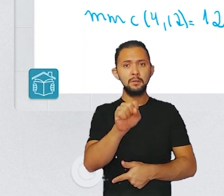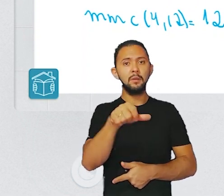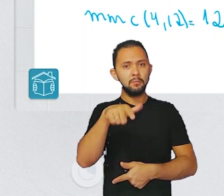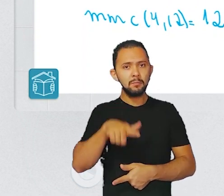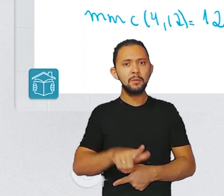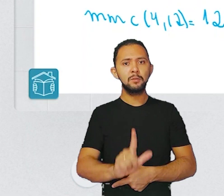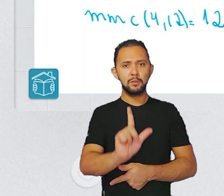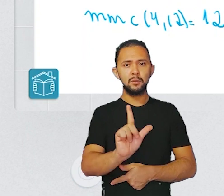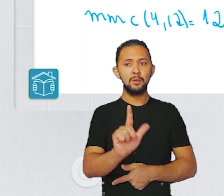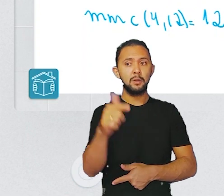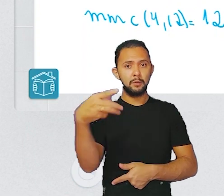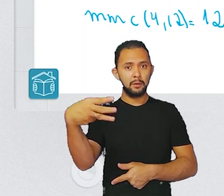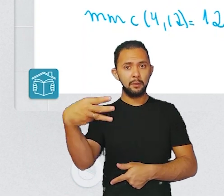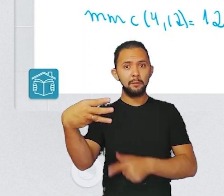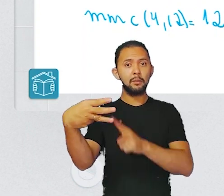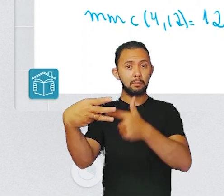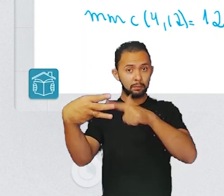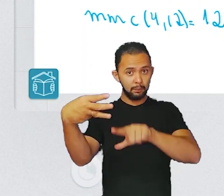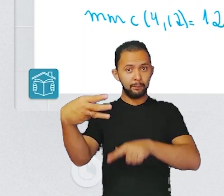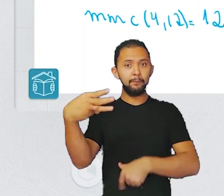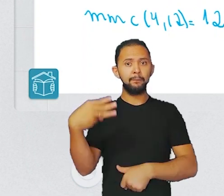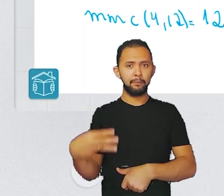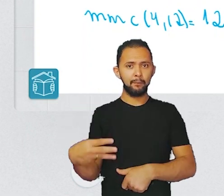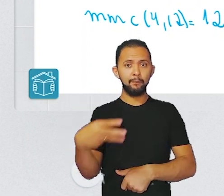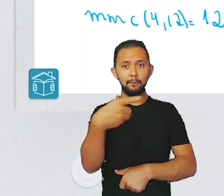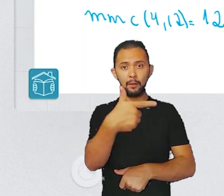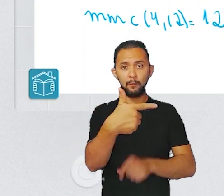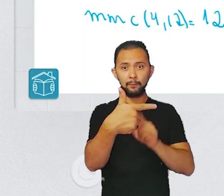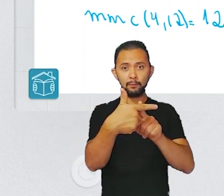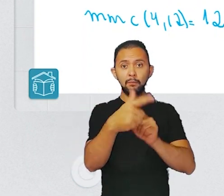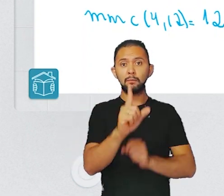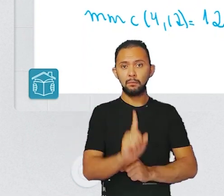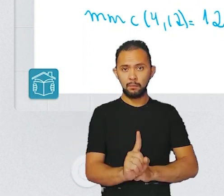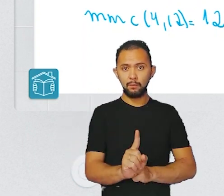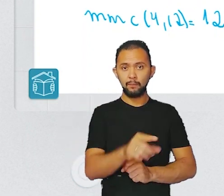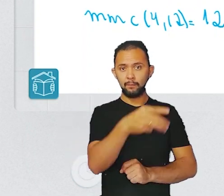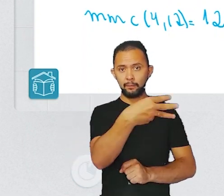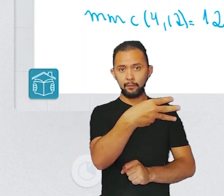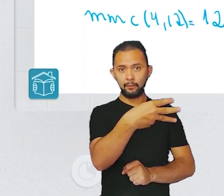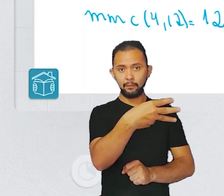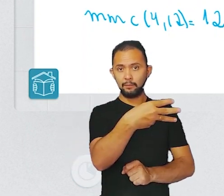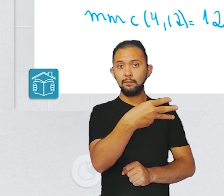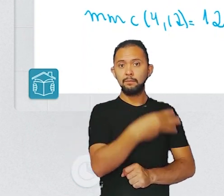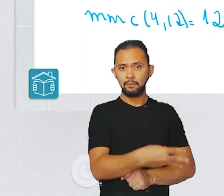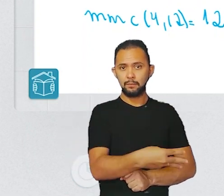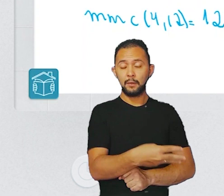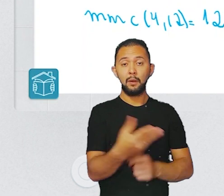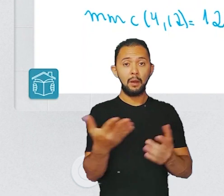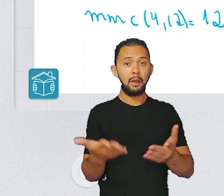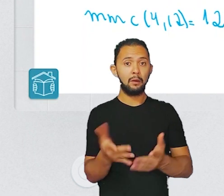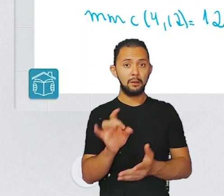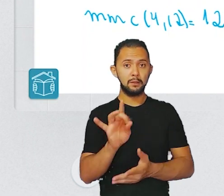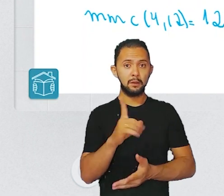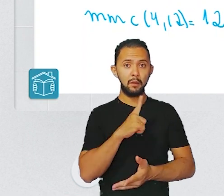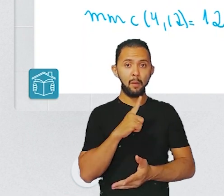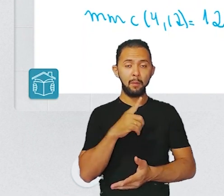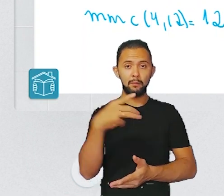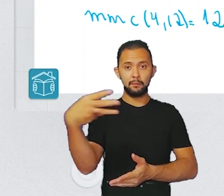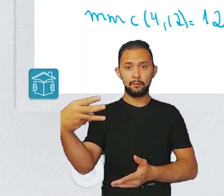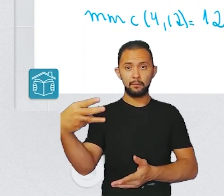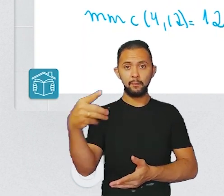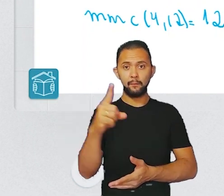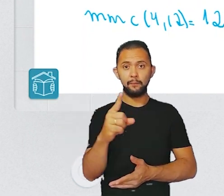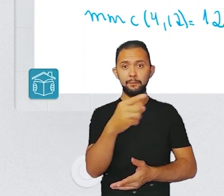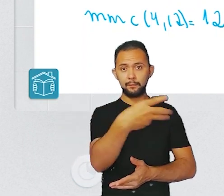vamos dividir, ó. 3, o 2 que dá para dividir por 2, que é 1, e o 3 não dá. Agora, a gente ficou com 3, 1 e